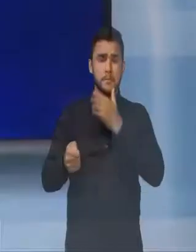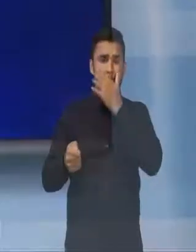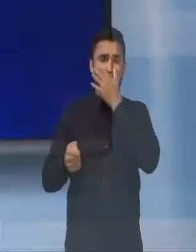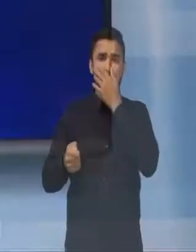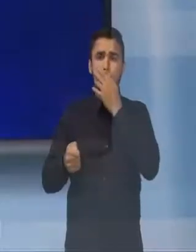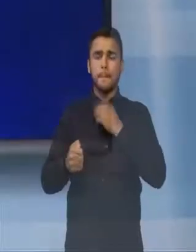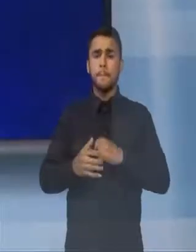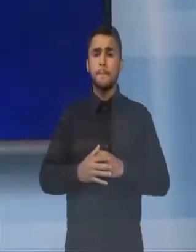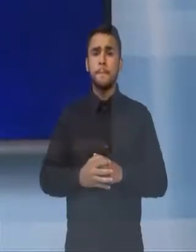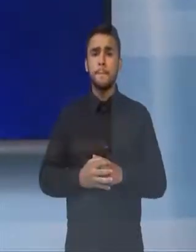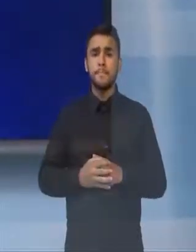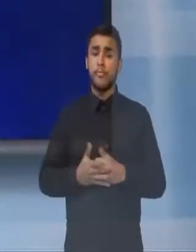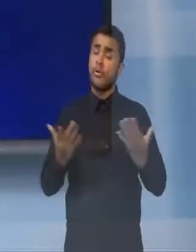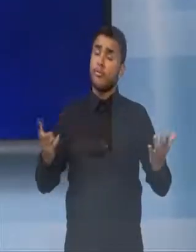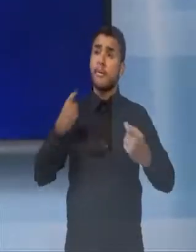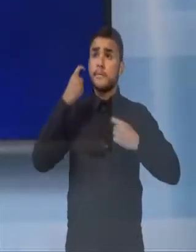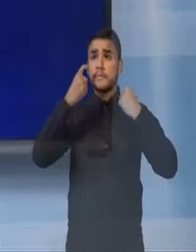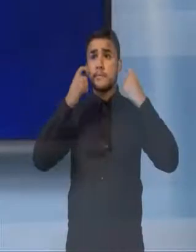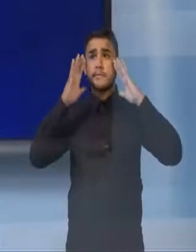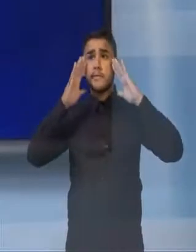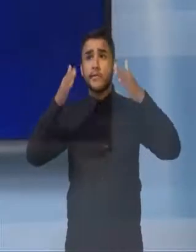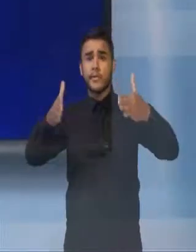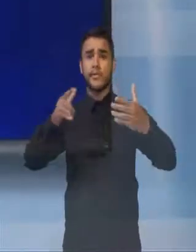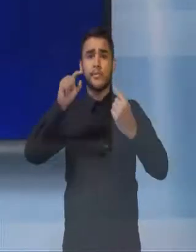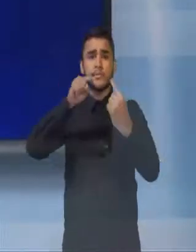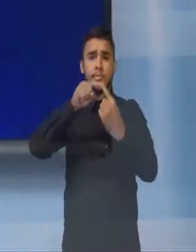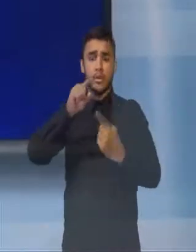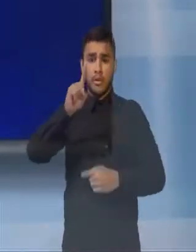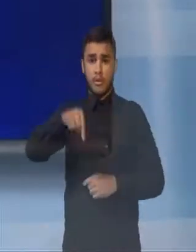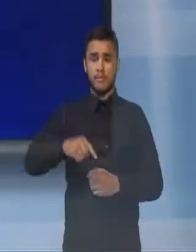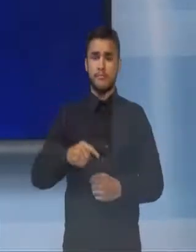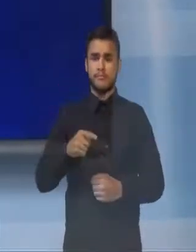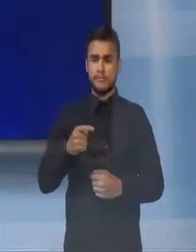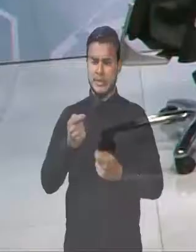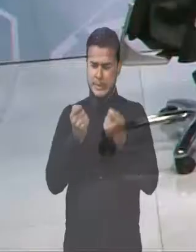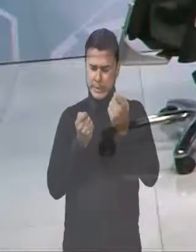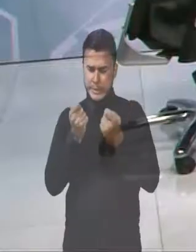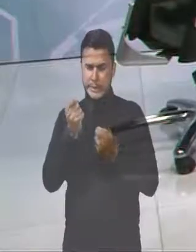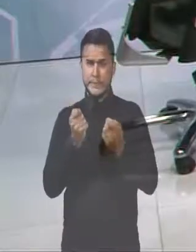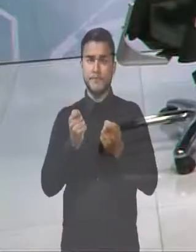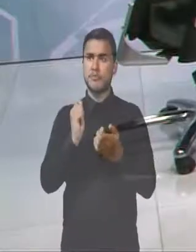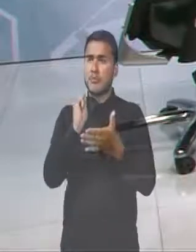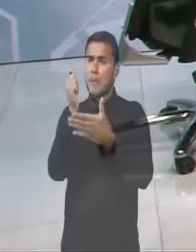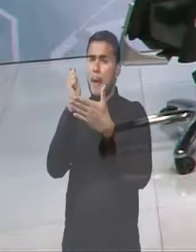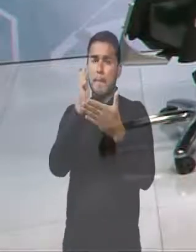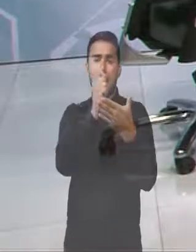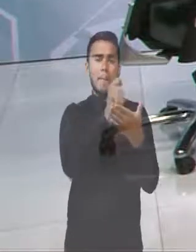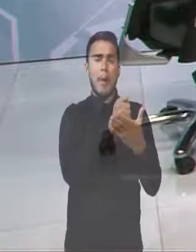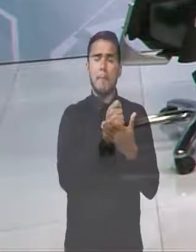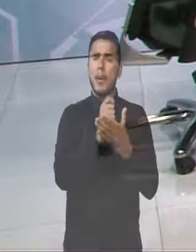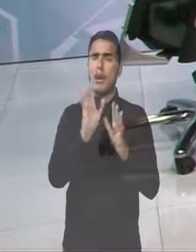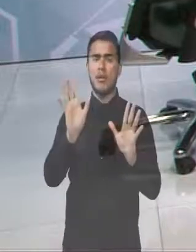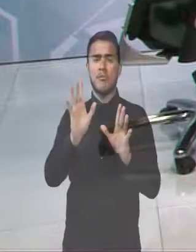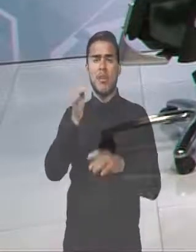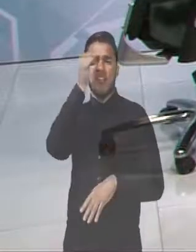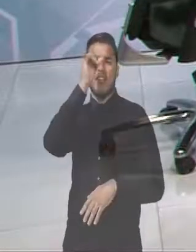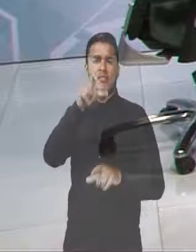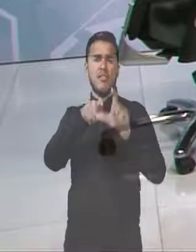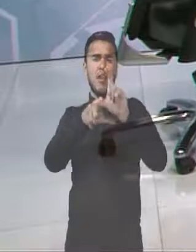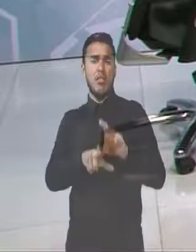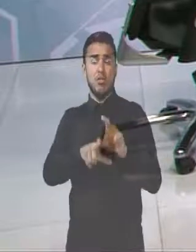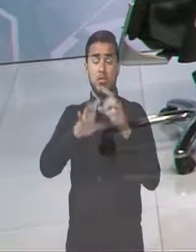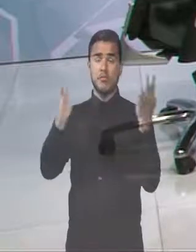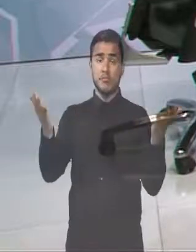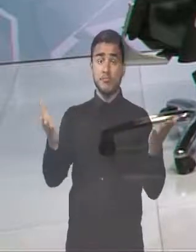mais preocupado em manter o ajuste fiscal, as contas públicas, a responsabilidade pública